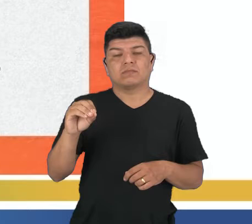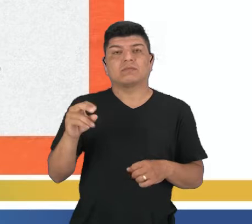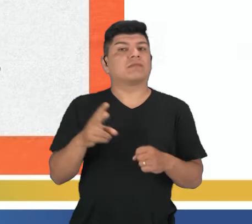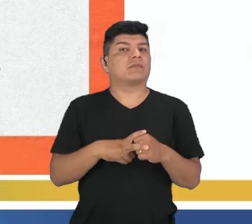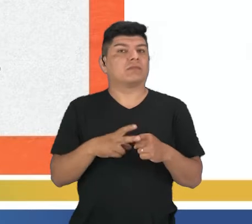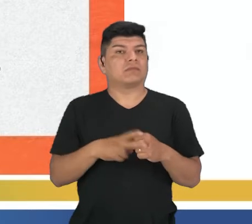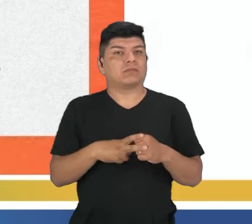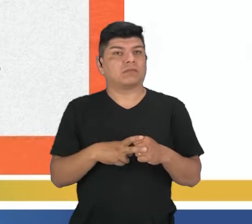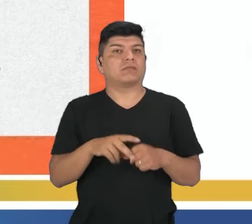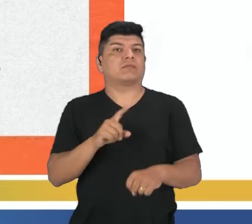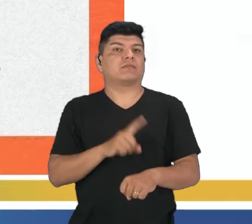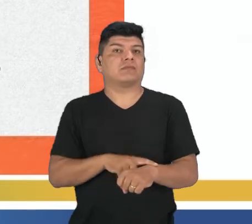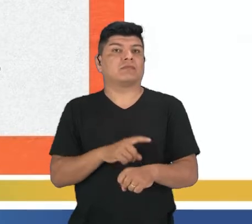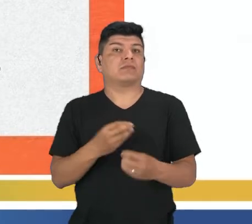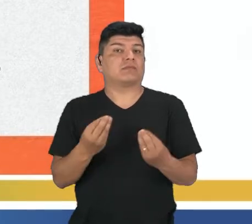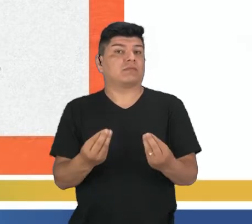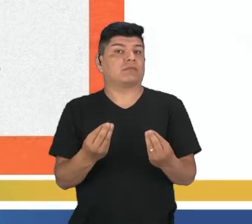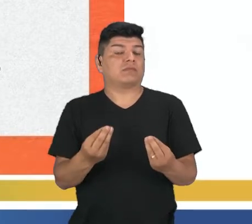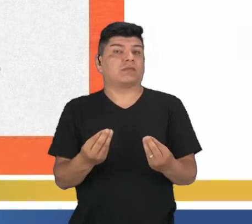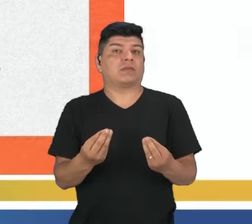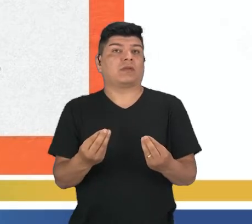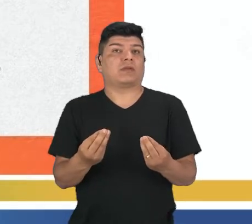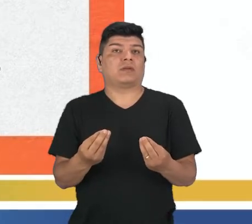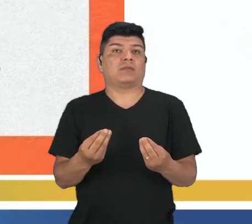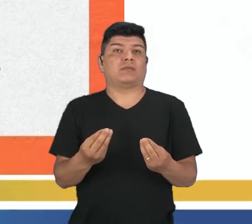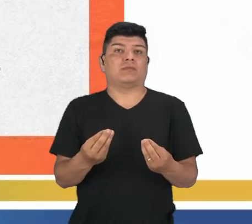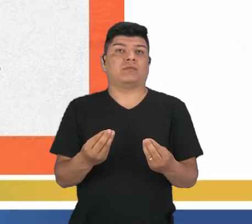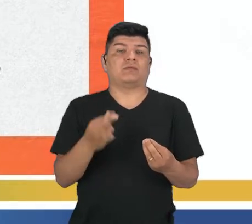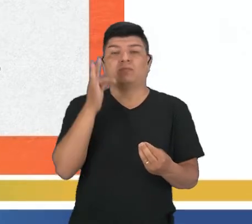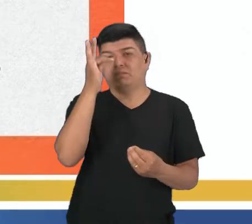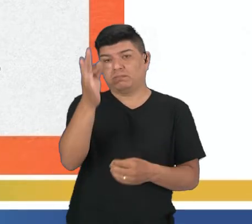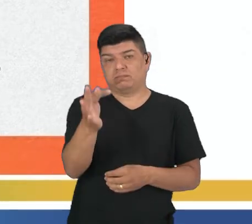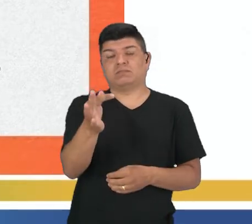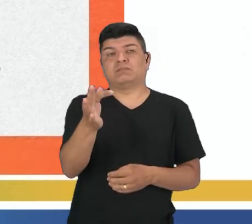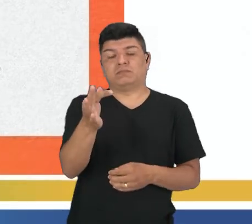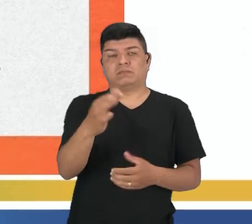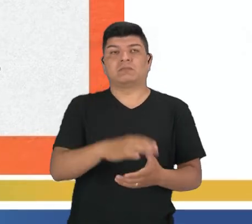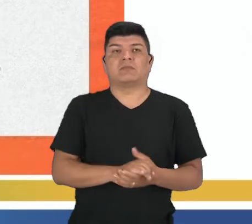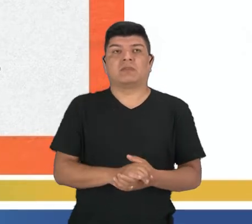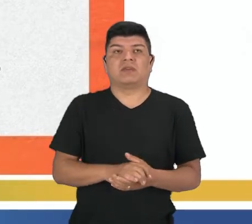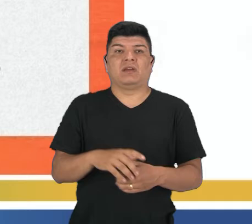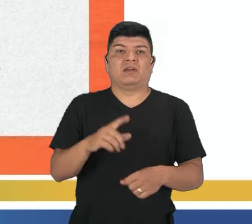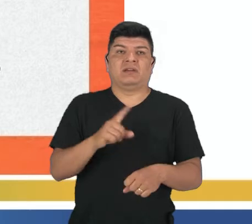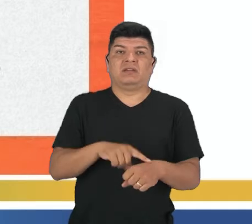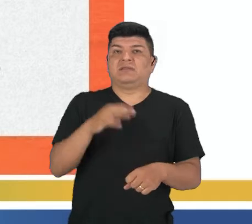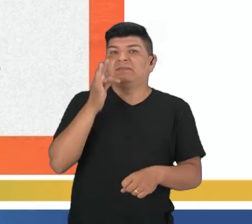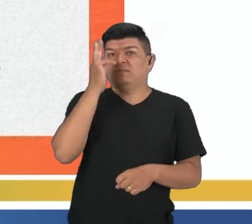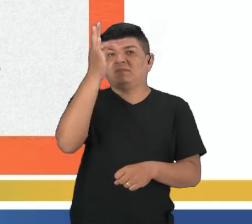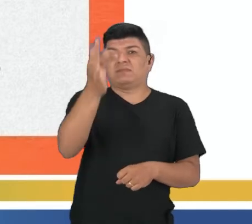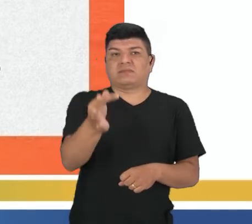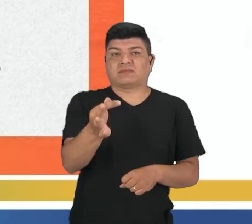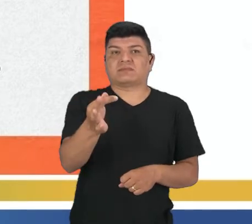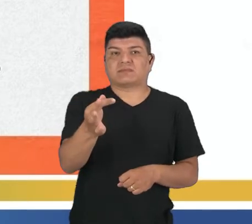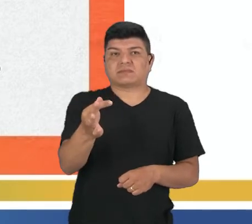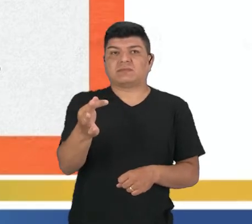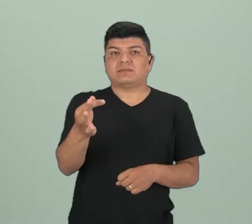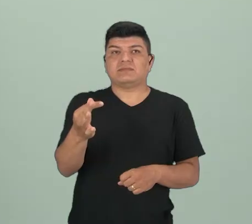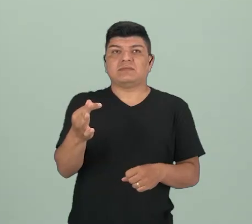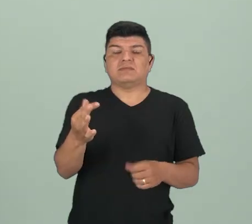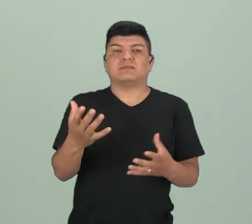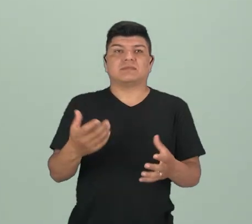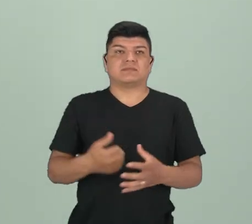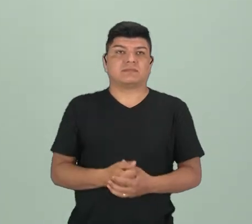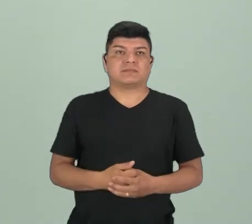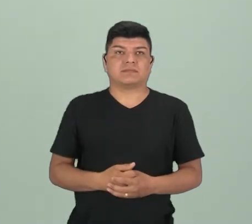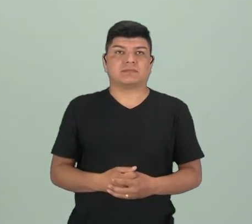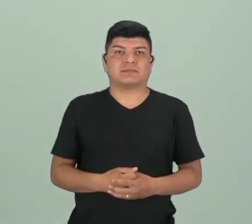né? O modo que se refere ao que, né? Futuro, tá? Tempo futuro, o modo imperfeito e o tempo futuro,